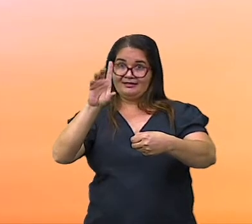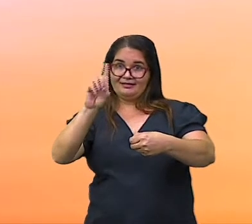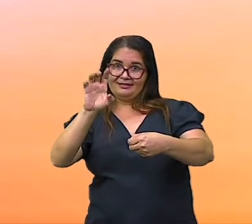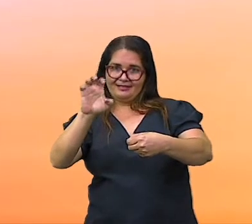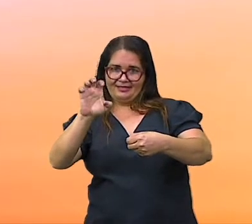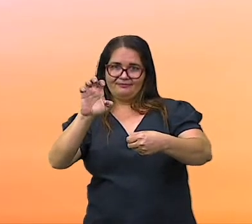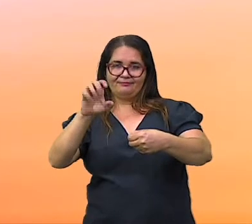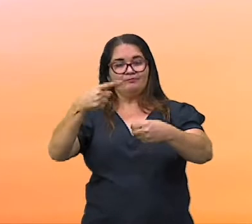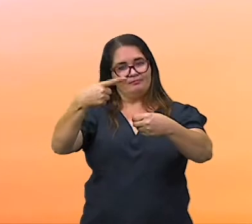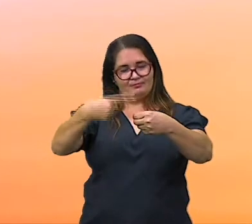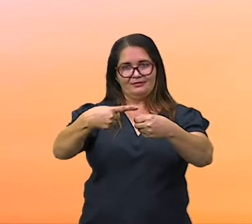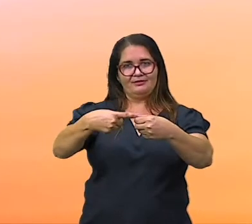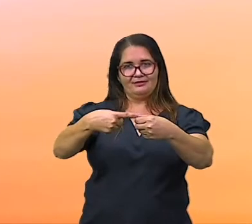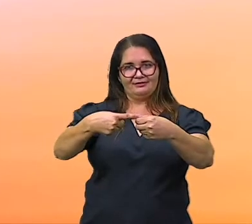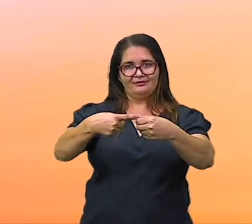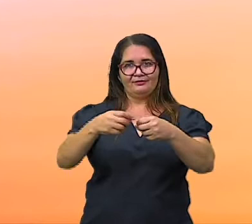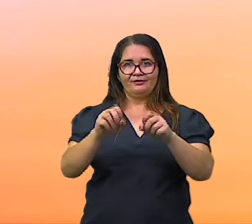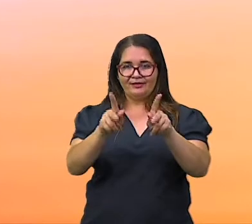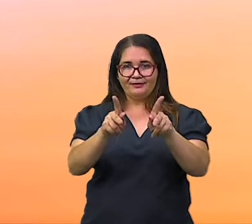para...